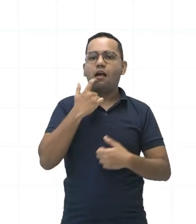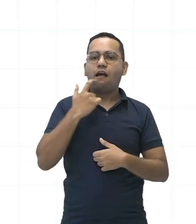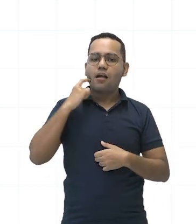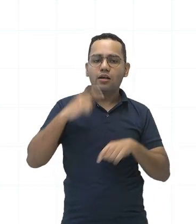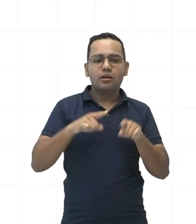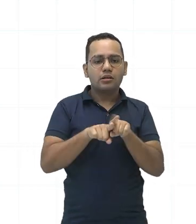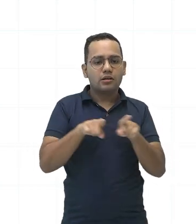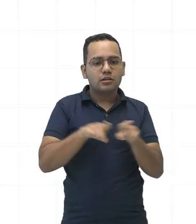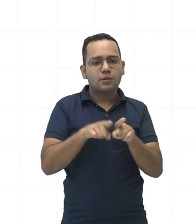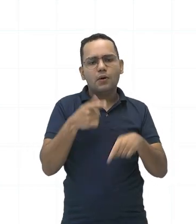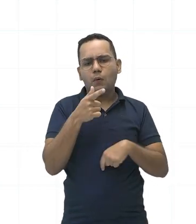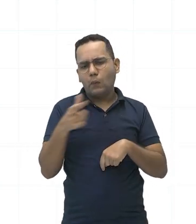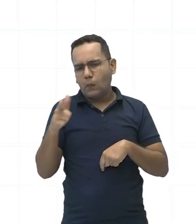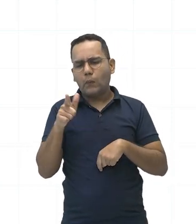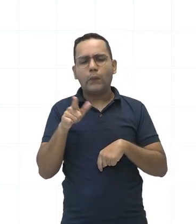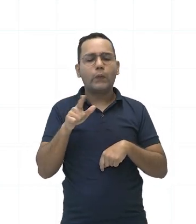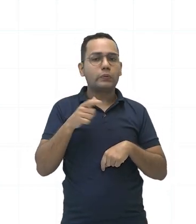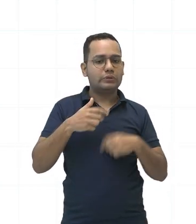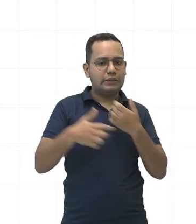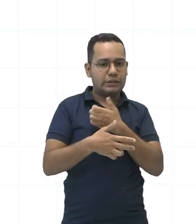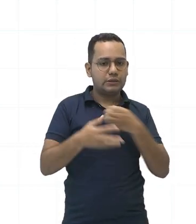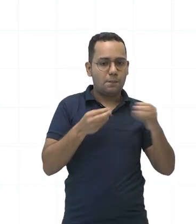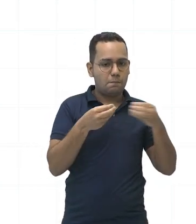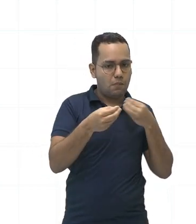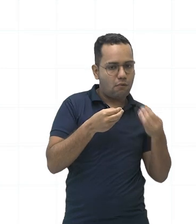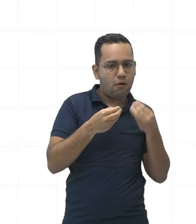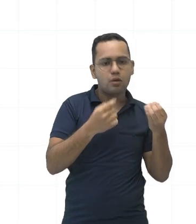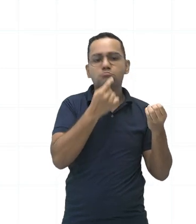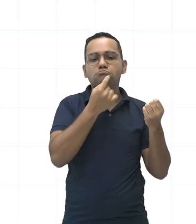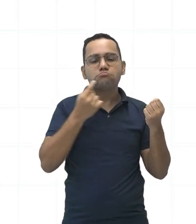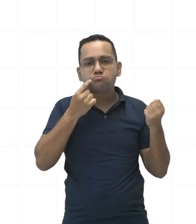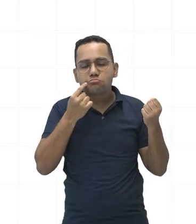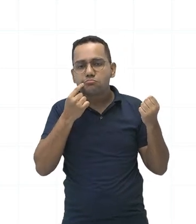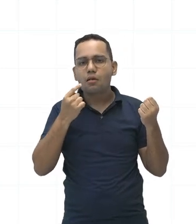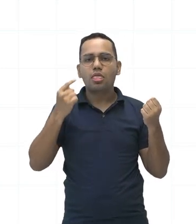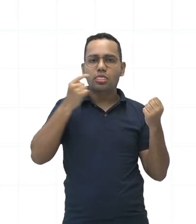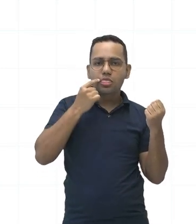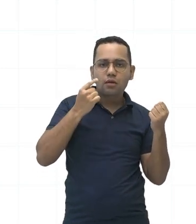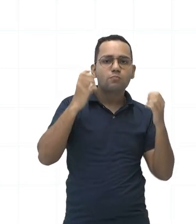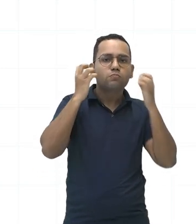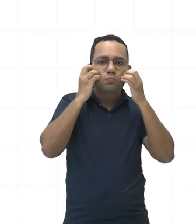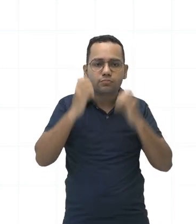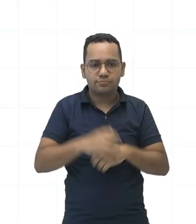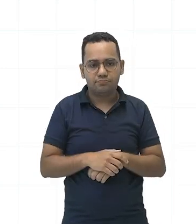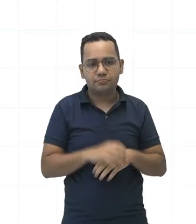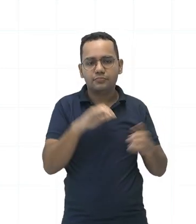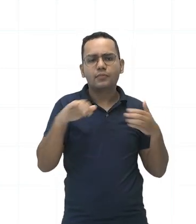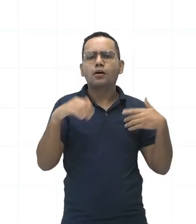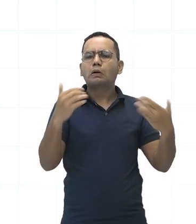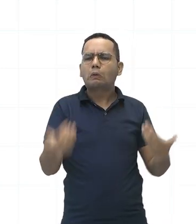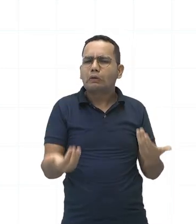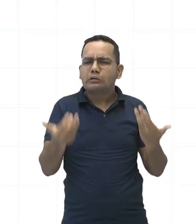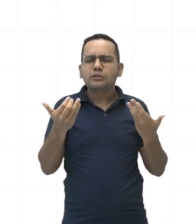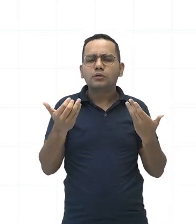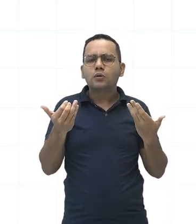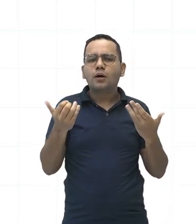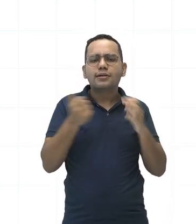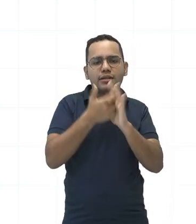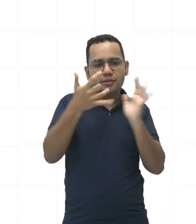moles, como lábios, língua e bochechas. E as causas, elas podem acontecer devido a quedas